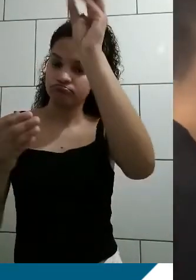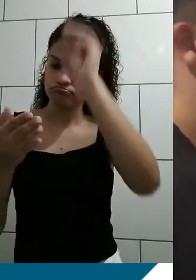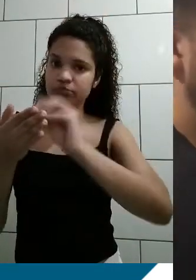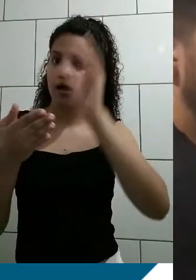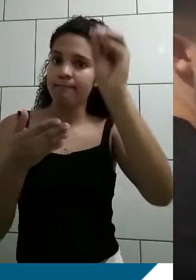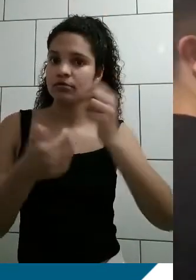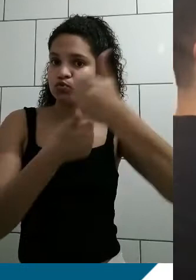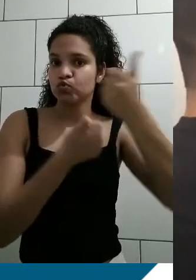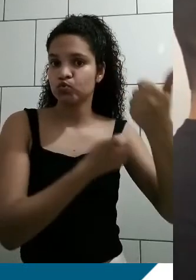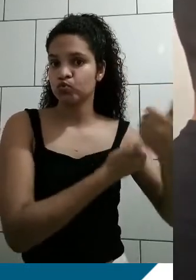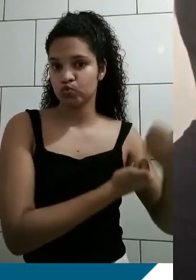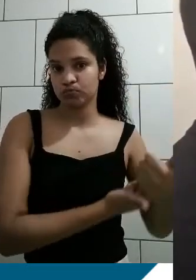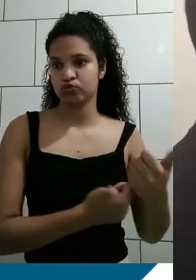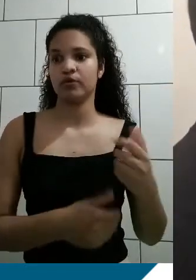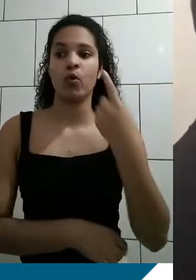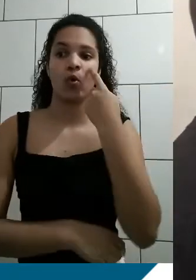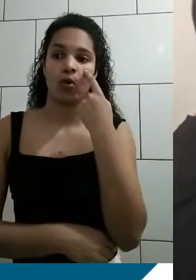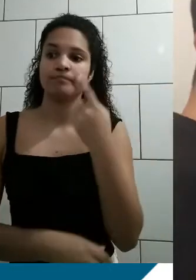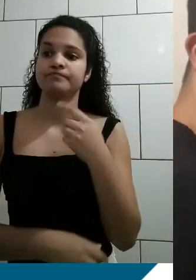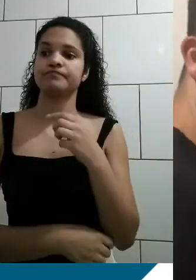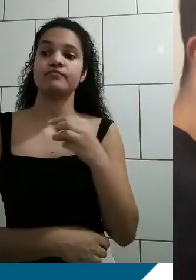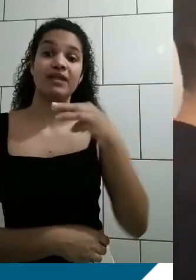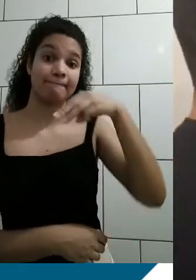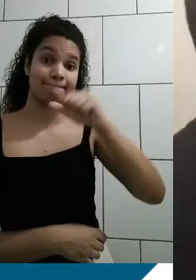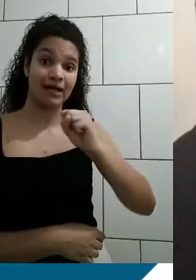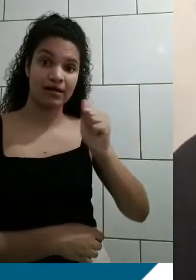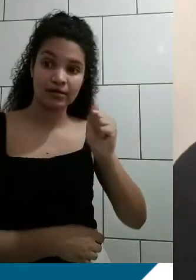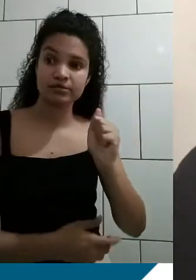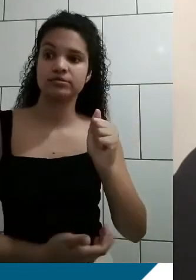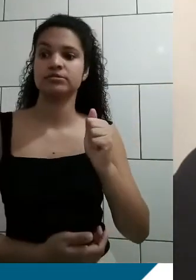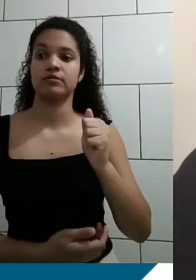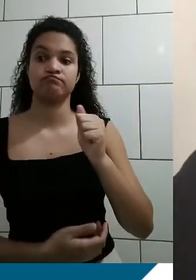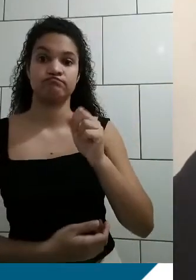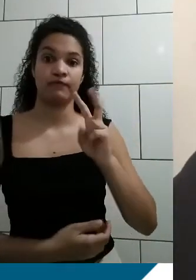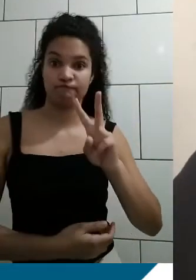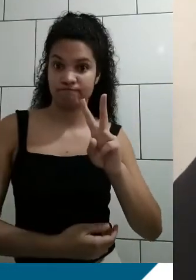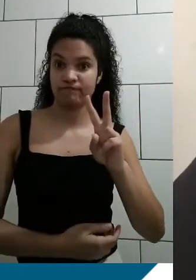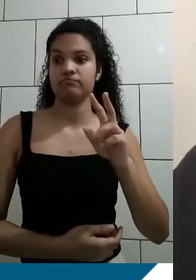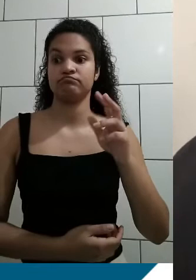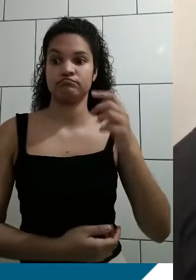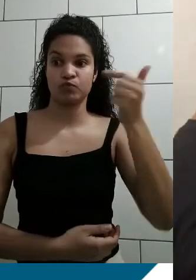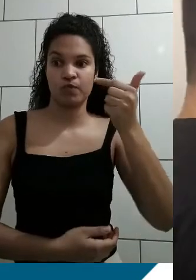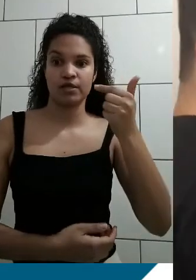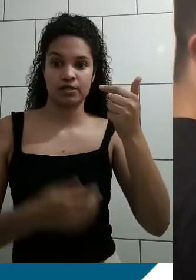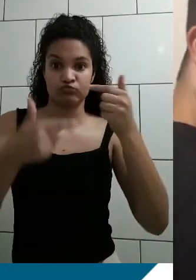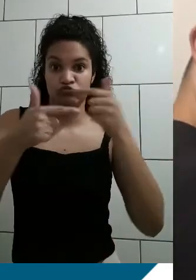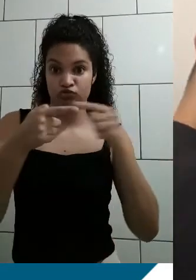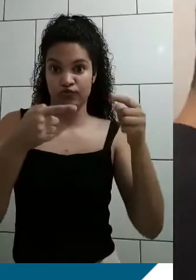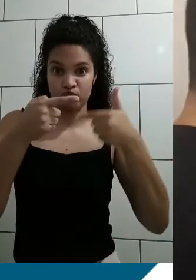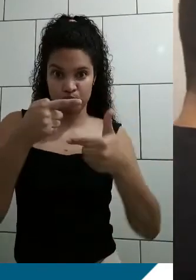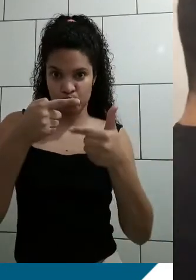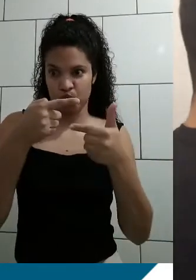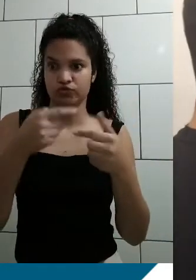sobre 2. A energia potencial, tá, agora elástica, é kx ao quadrado sobre 2. E eu vou